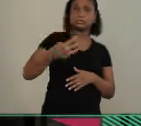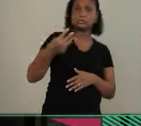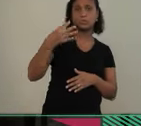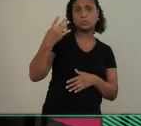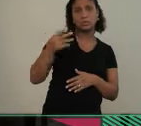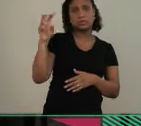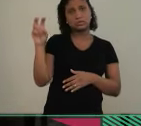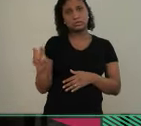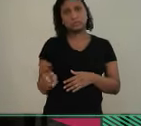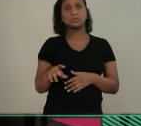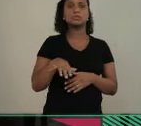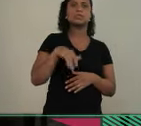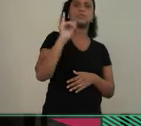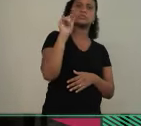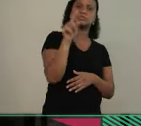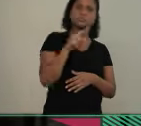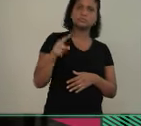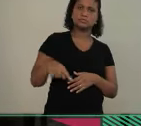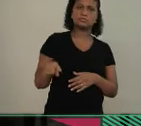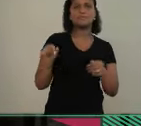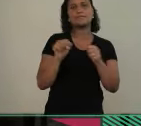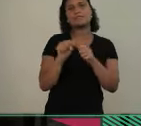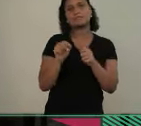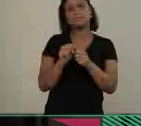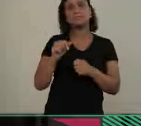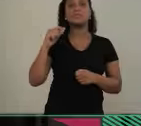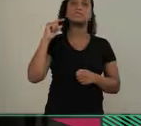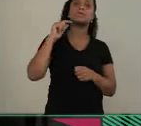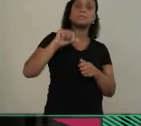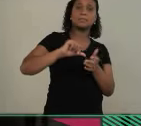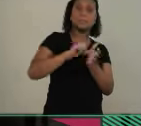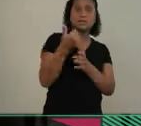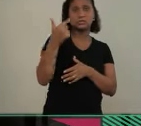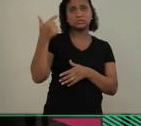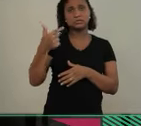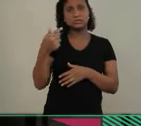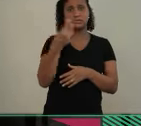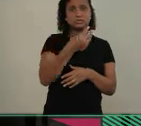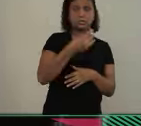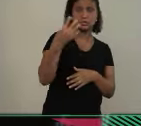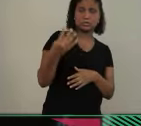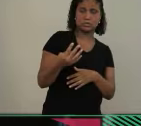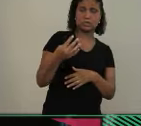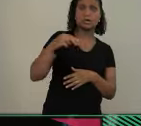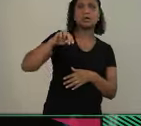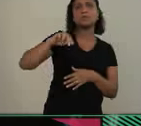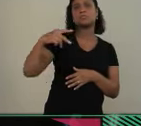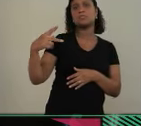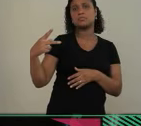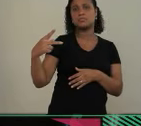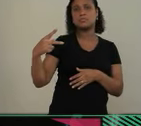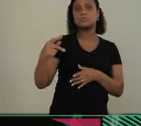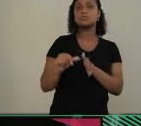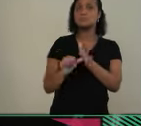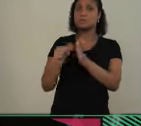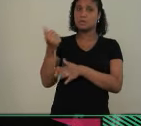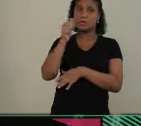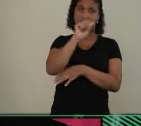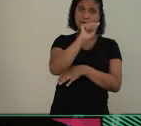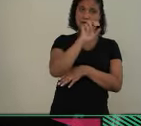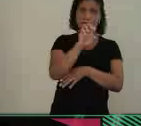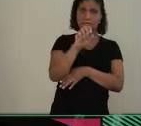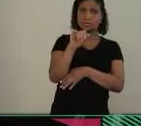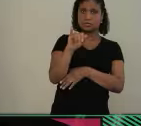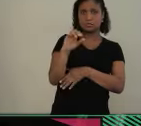piscando os A. olhos. Primeira, segunda, terceira, quarta, quinta, Y, Z. Z.